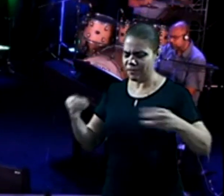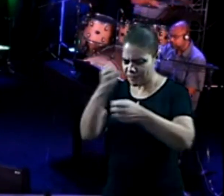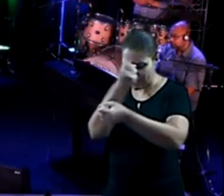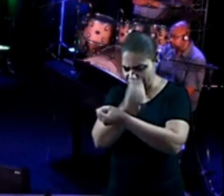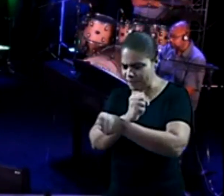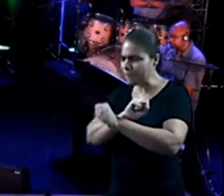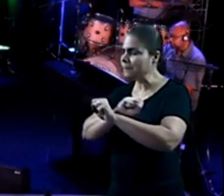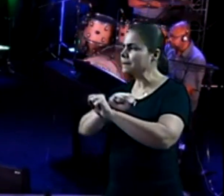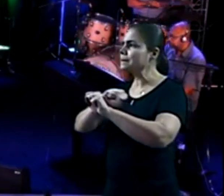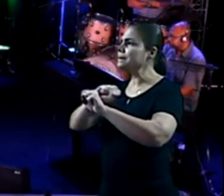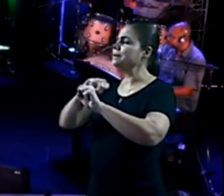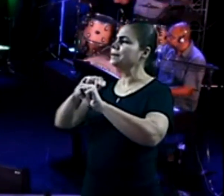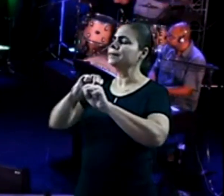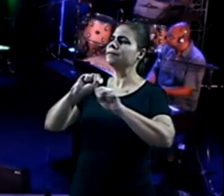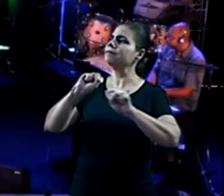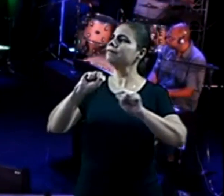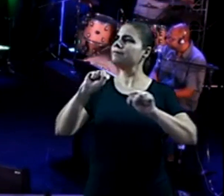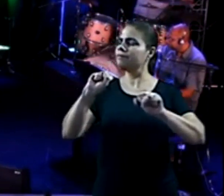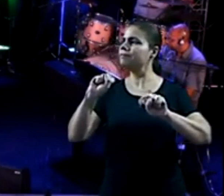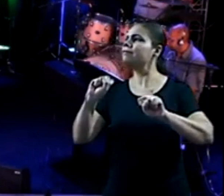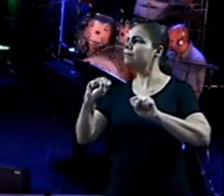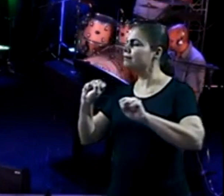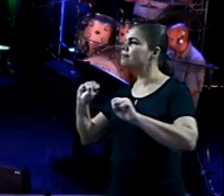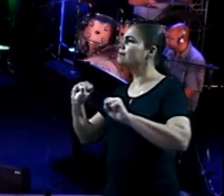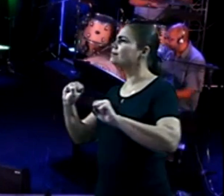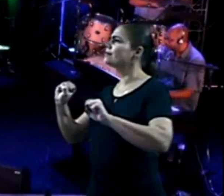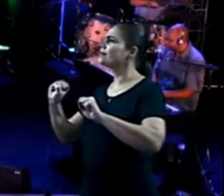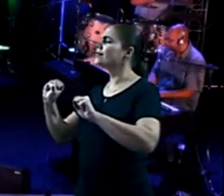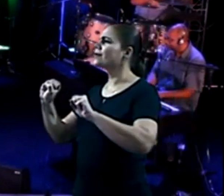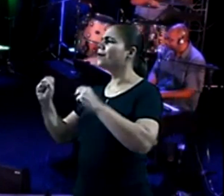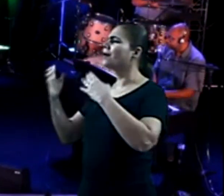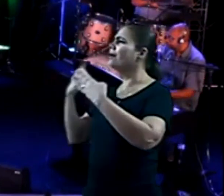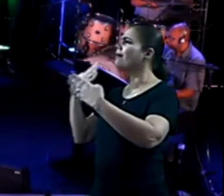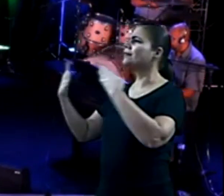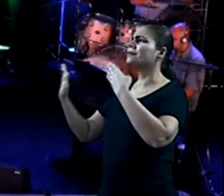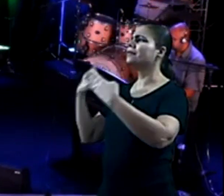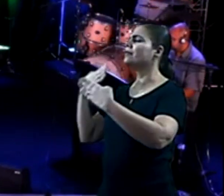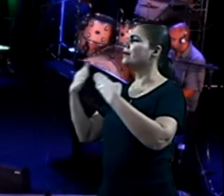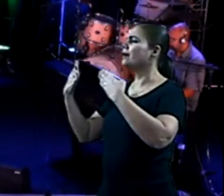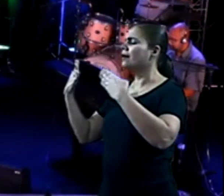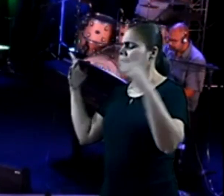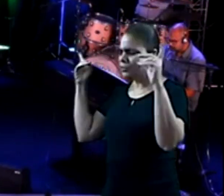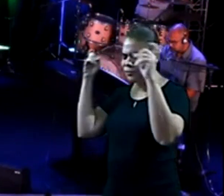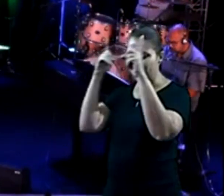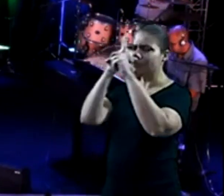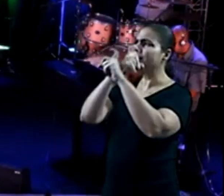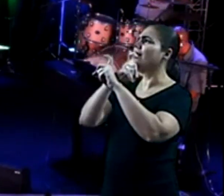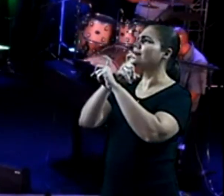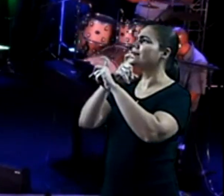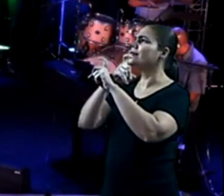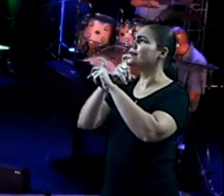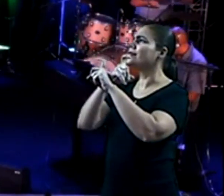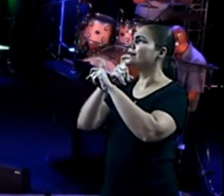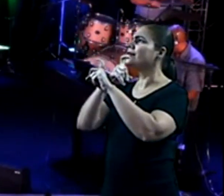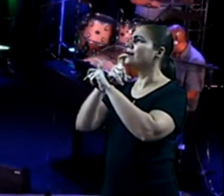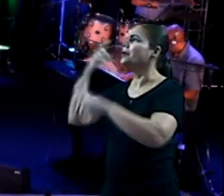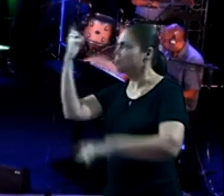me livrou. Lhe falei do meu dilema e ele me